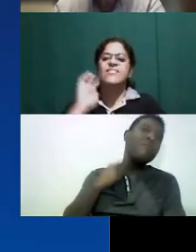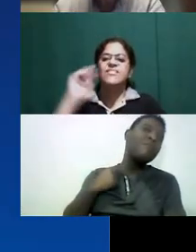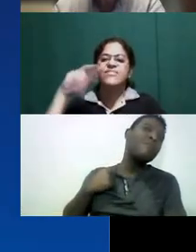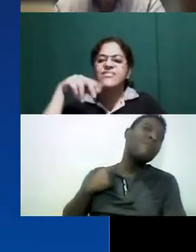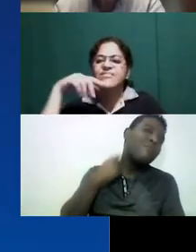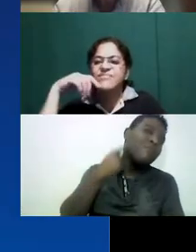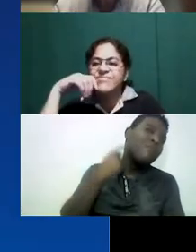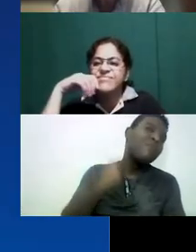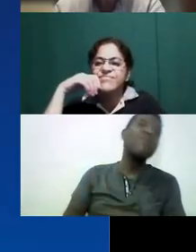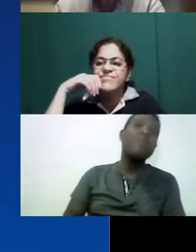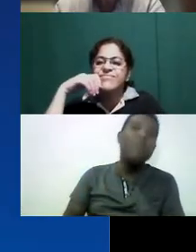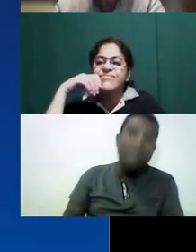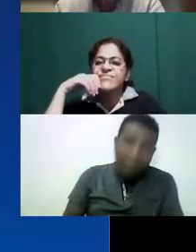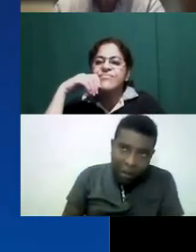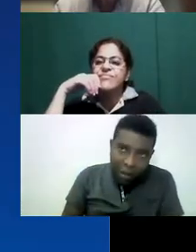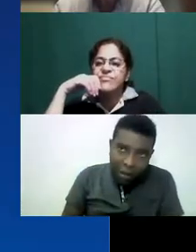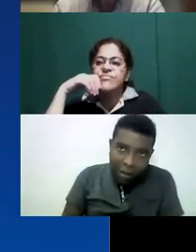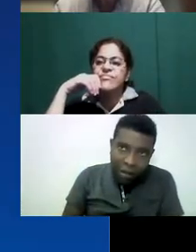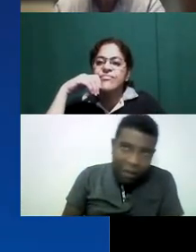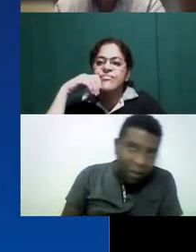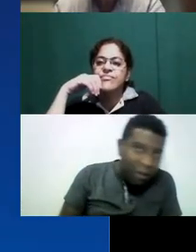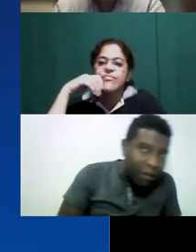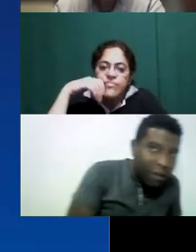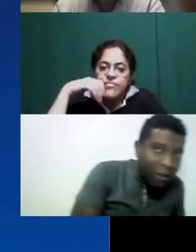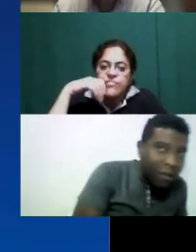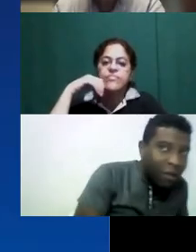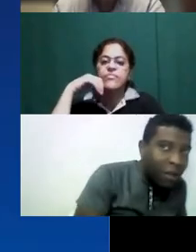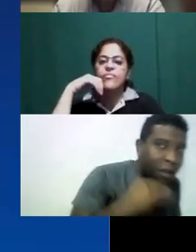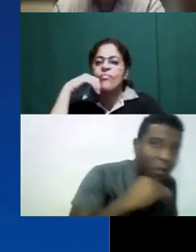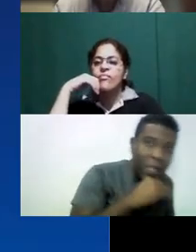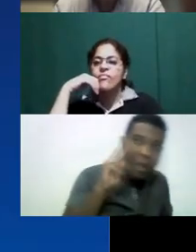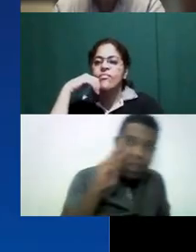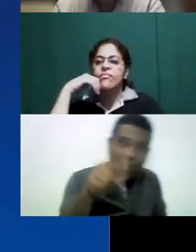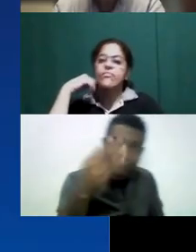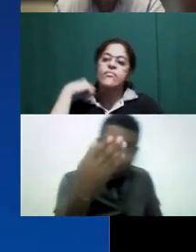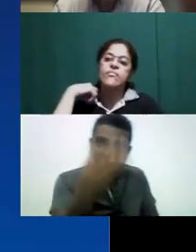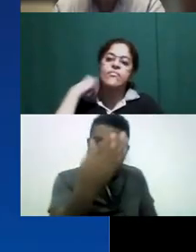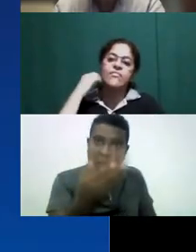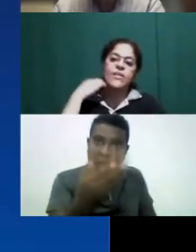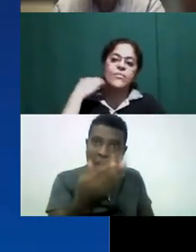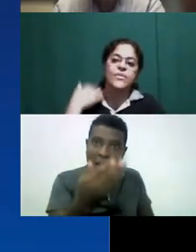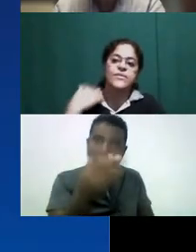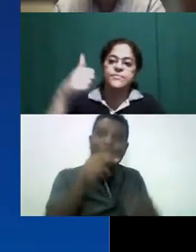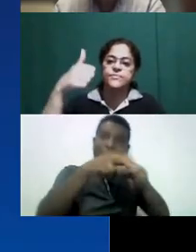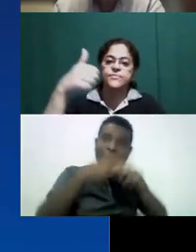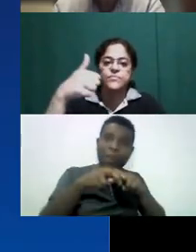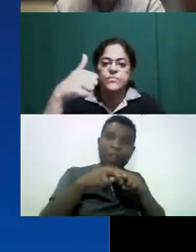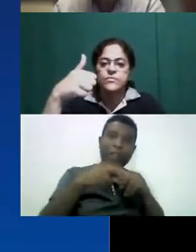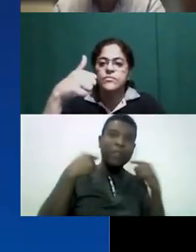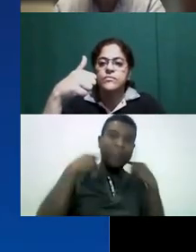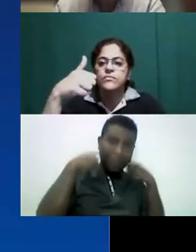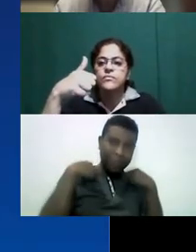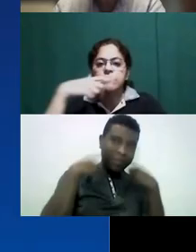tem uma fraqueza muito grande dos músculos posteriores. Está relacionado muitas vezes ao encurtamento do reto abdominal, que